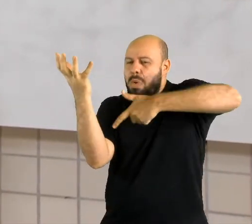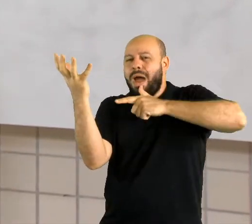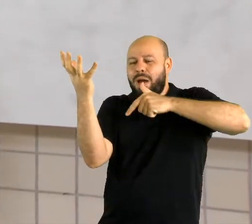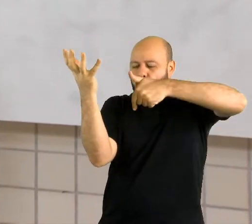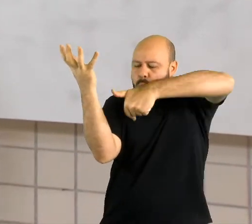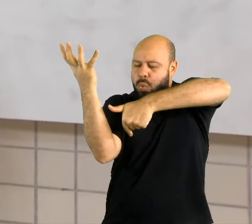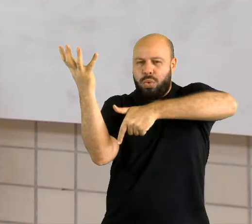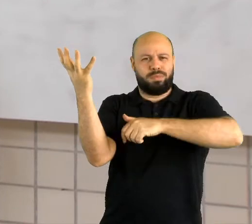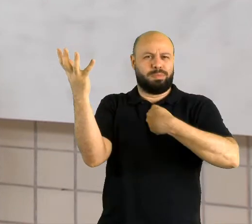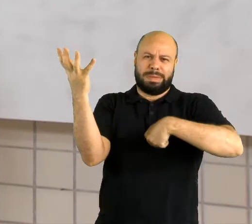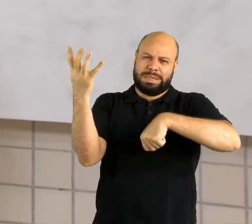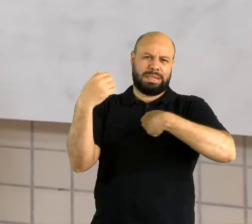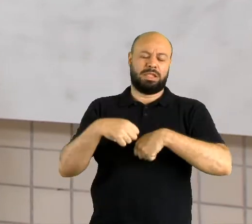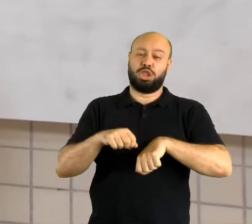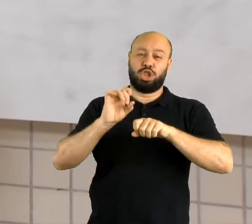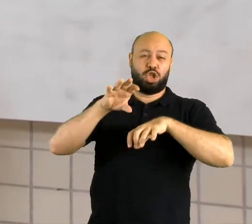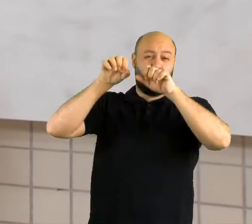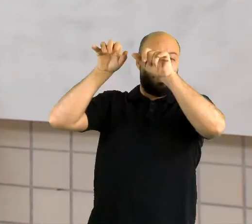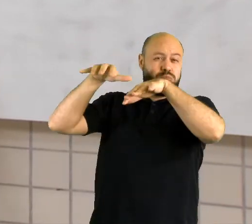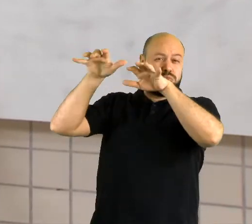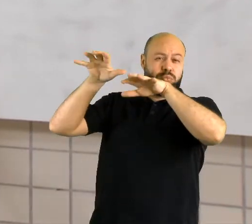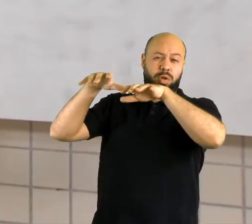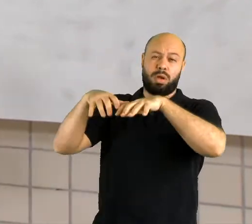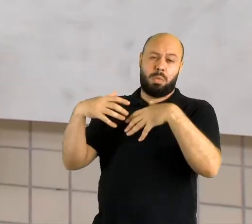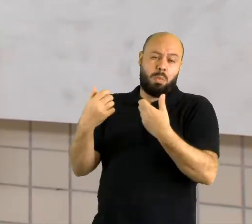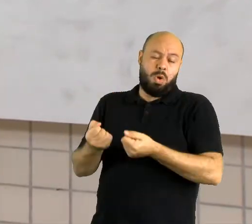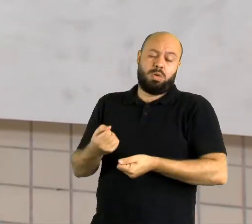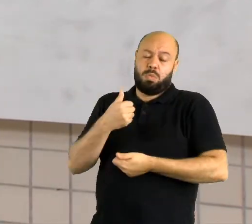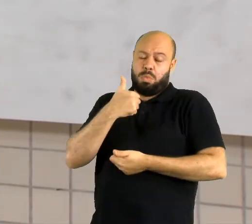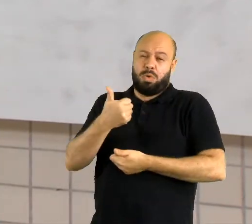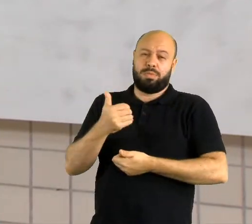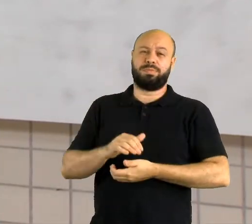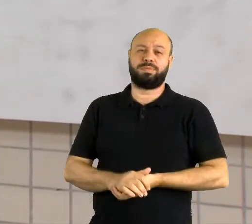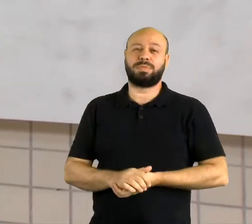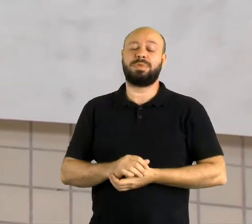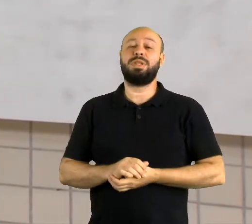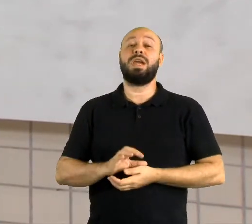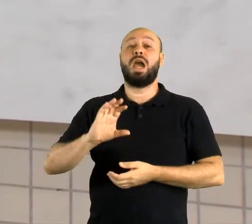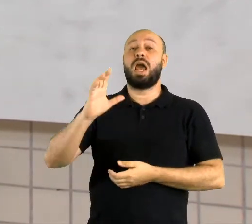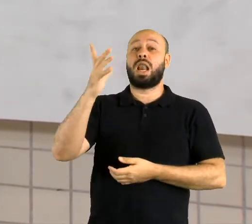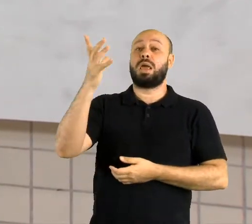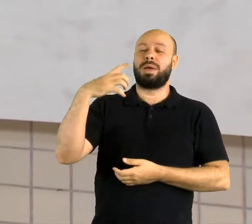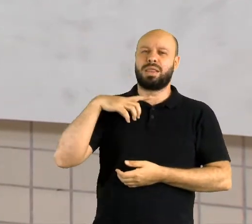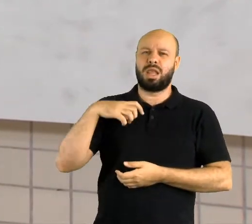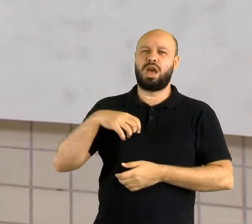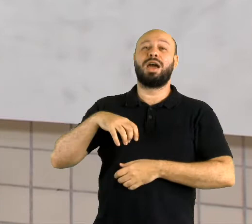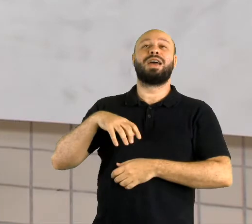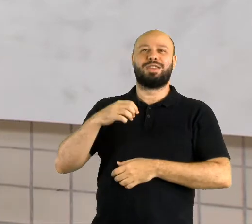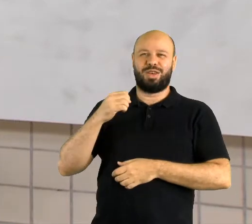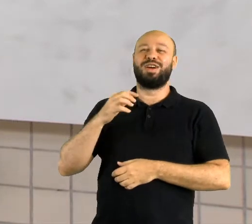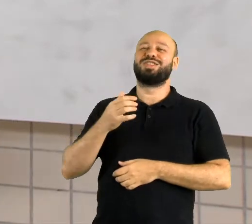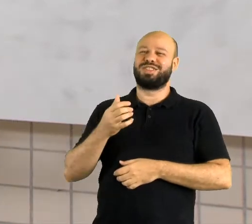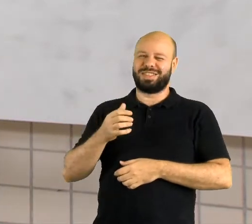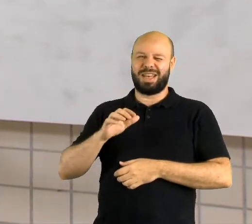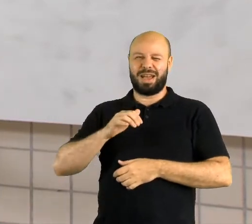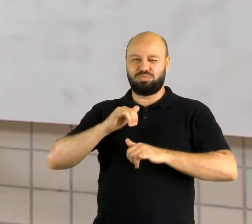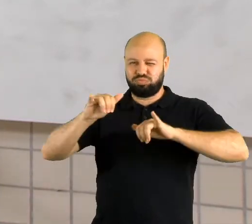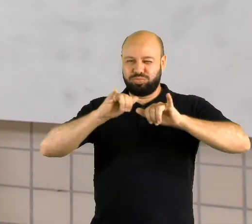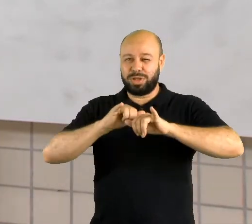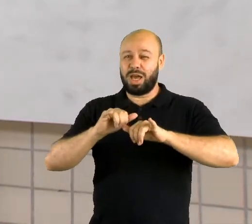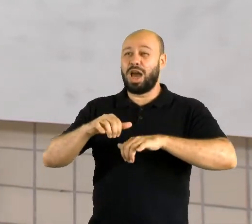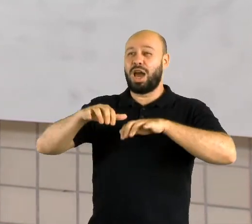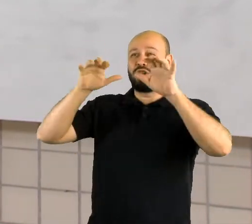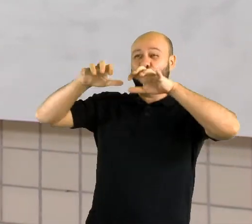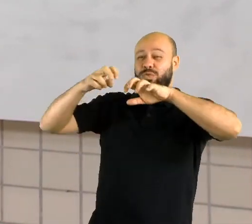para alimentar, né? E é interessante que tem um fenômeno lá no clima que nós falamos da chuva do piqui, só casando as